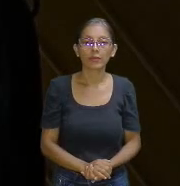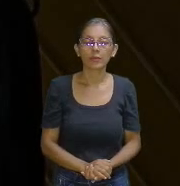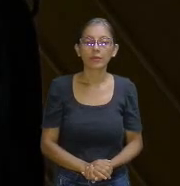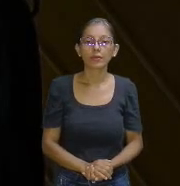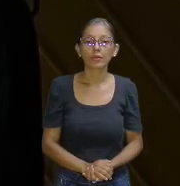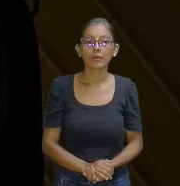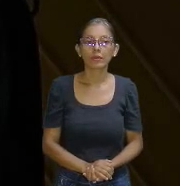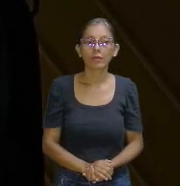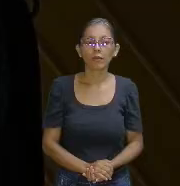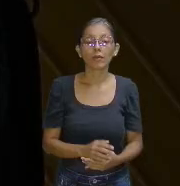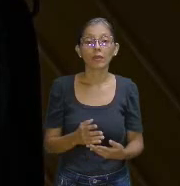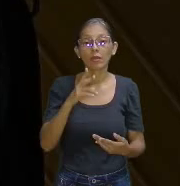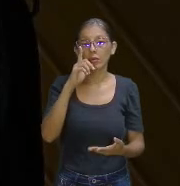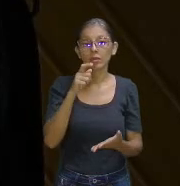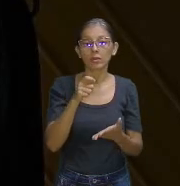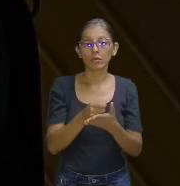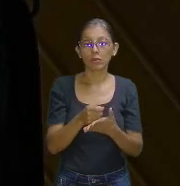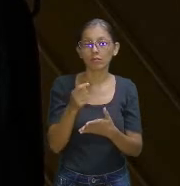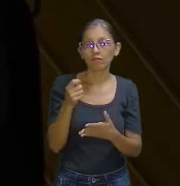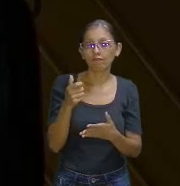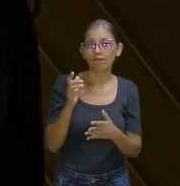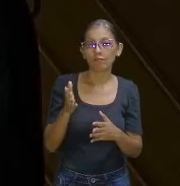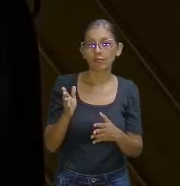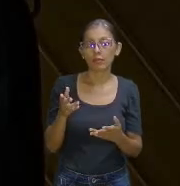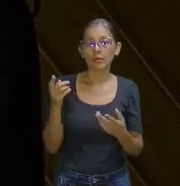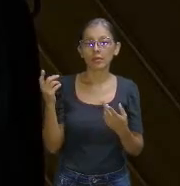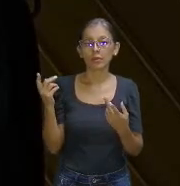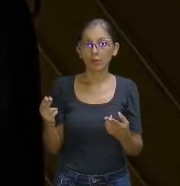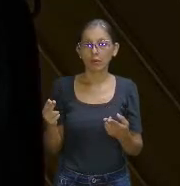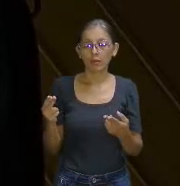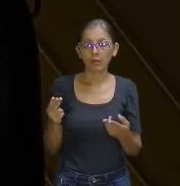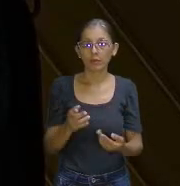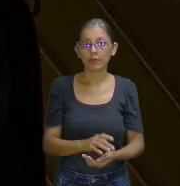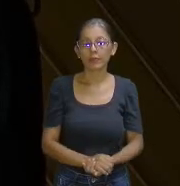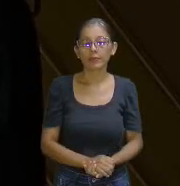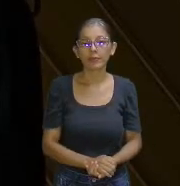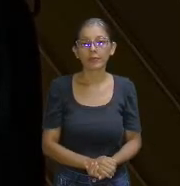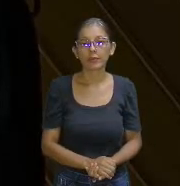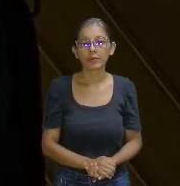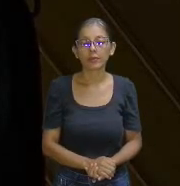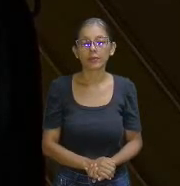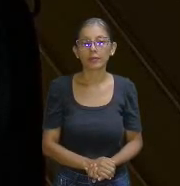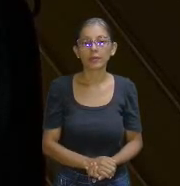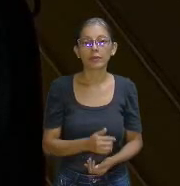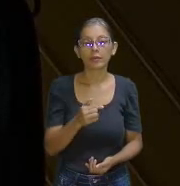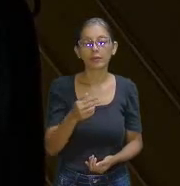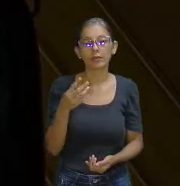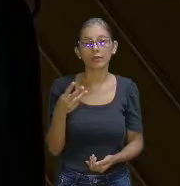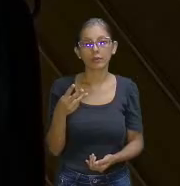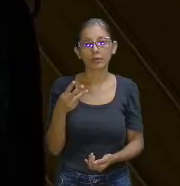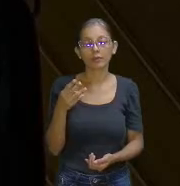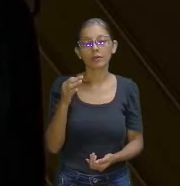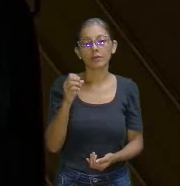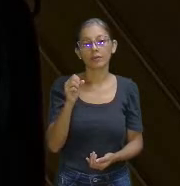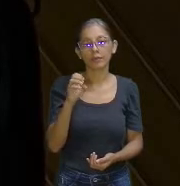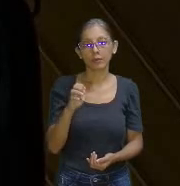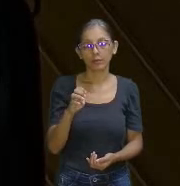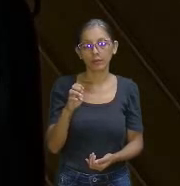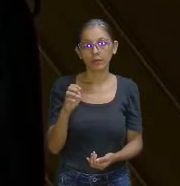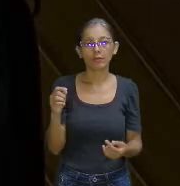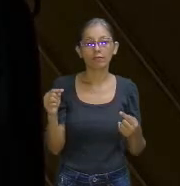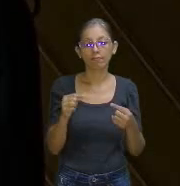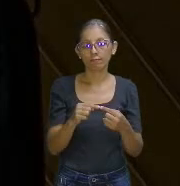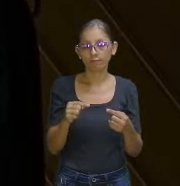recentes, proferidas após a edição da súmula 73 do TSE, e reforçam a necessidade de um conjunto probatório